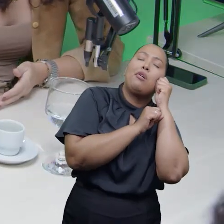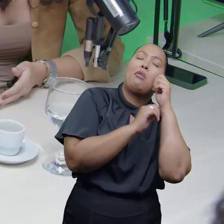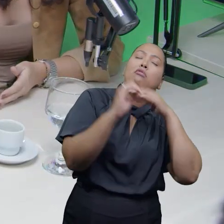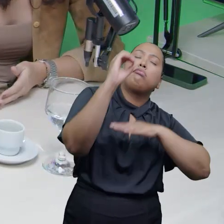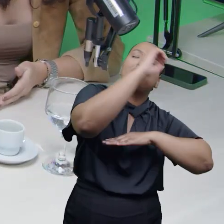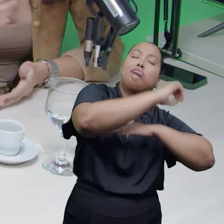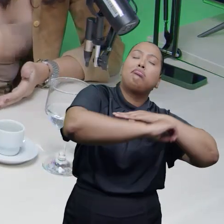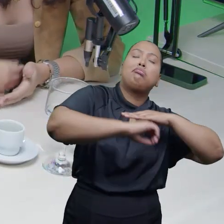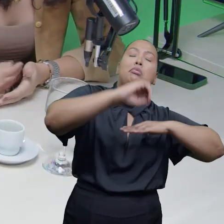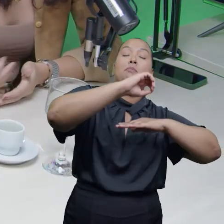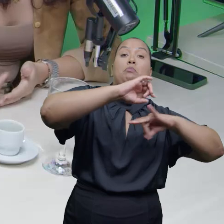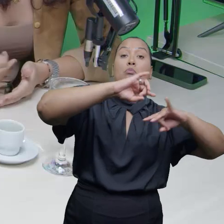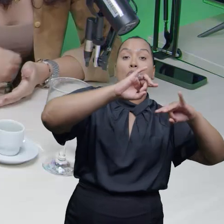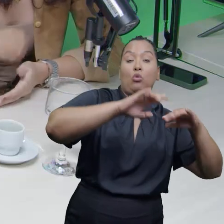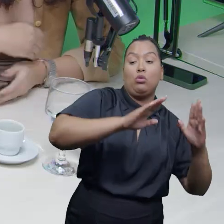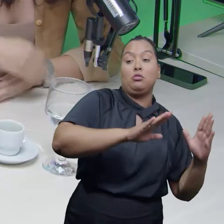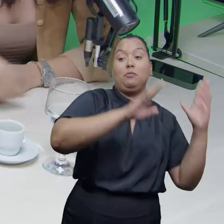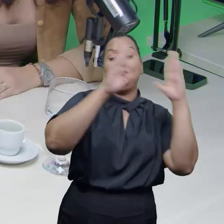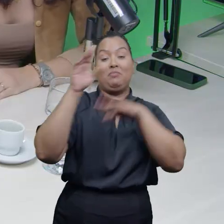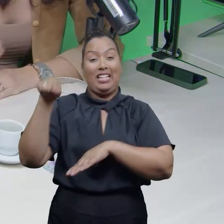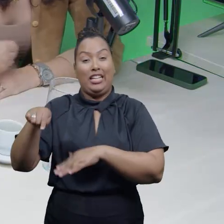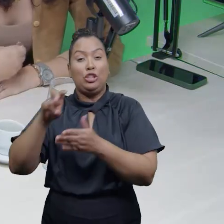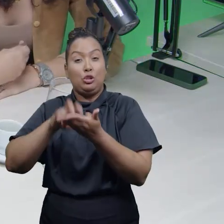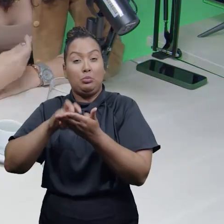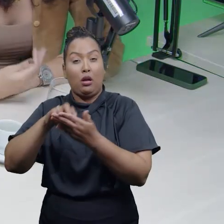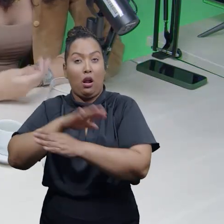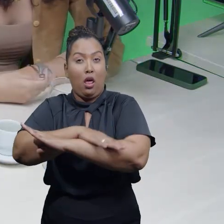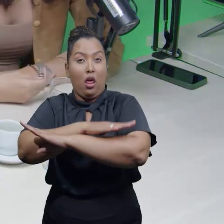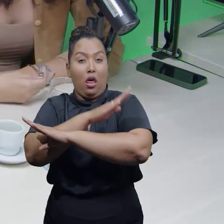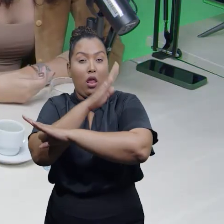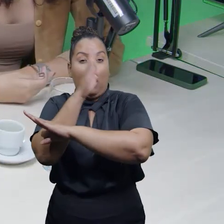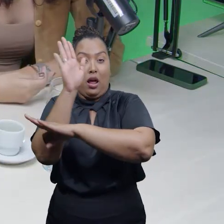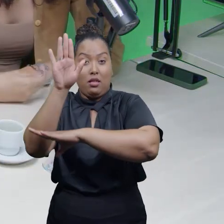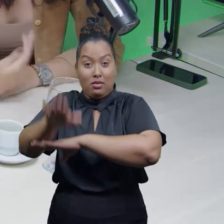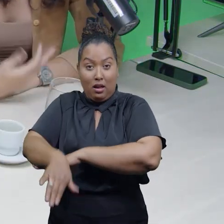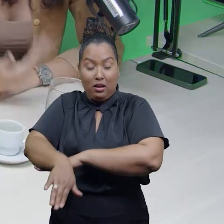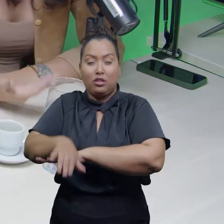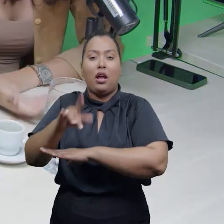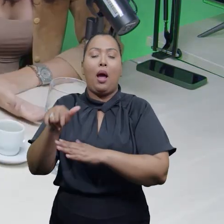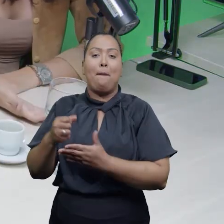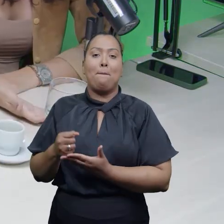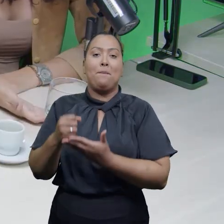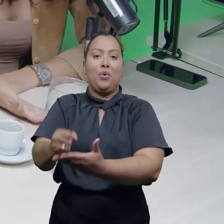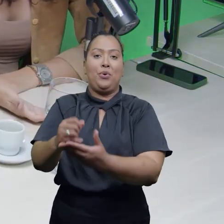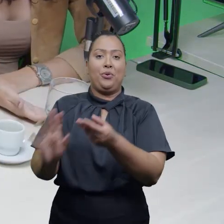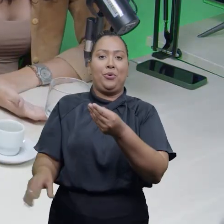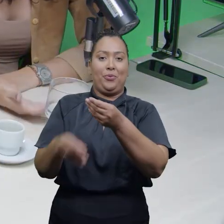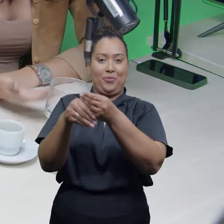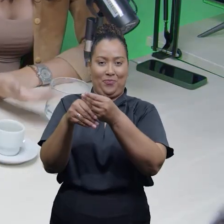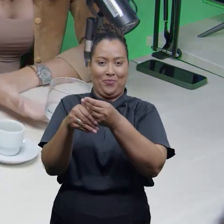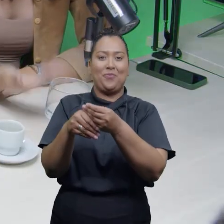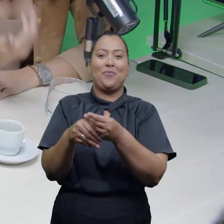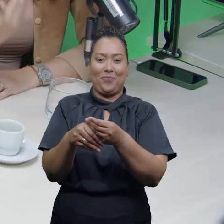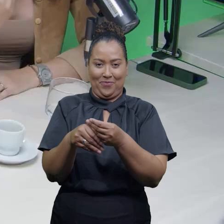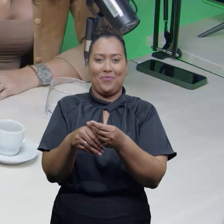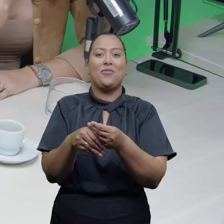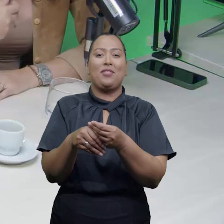possam pernoitar, e durante o dia o Centro Pop vai funcionar como esse apoio, e também como porta de entrada